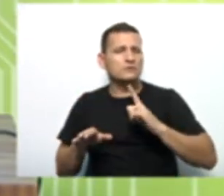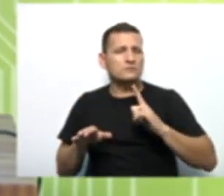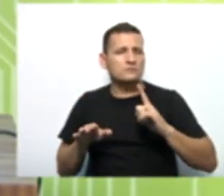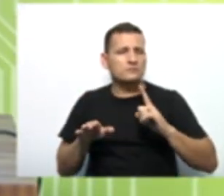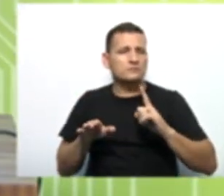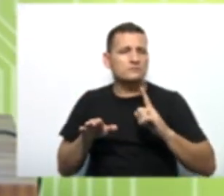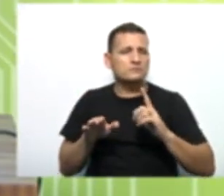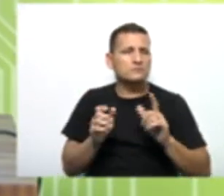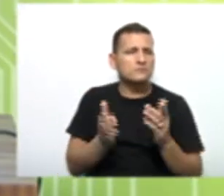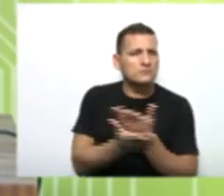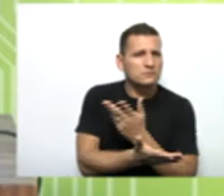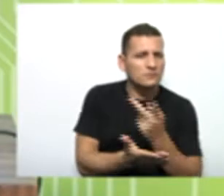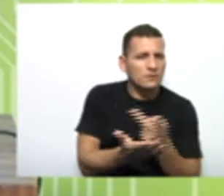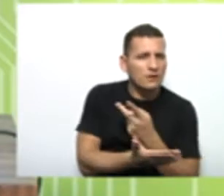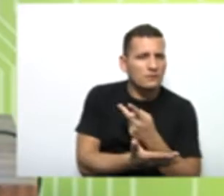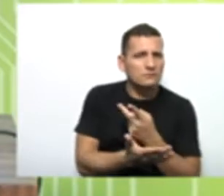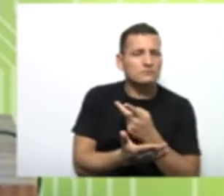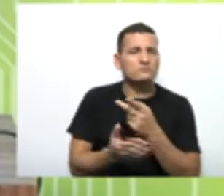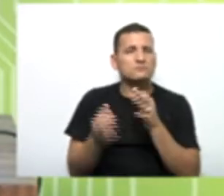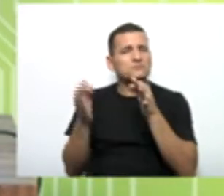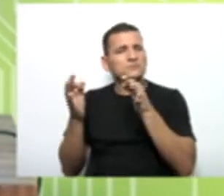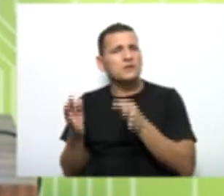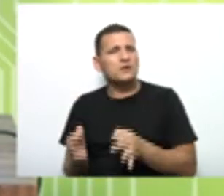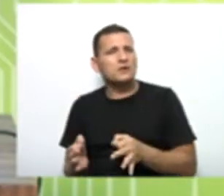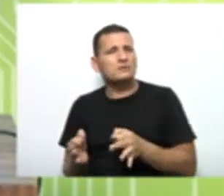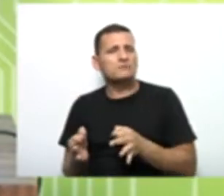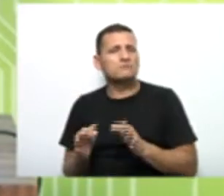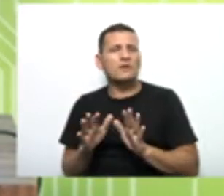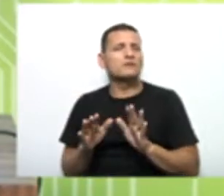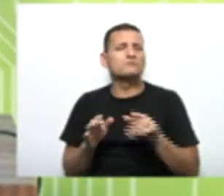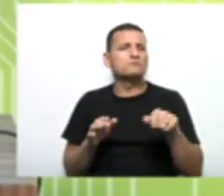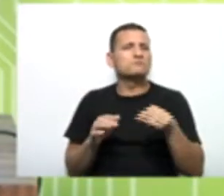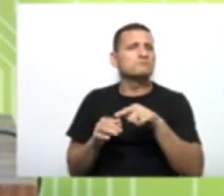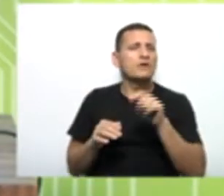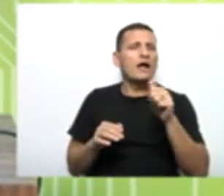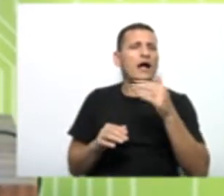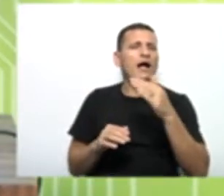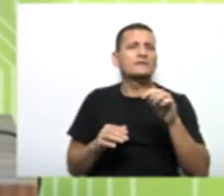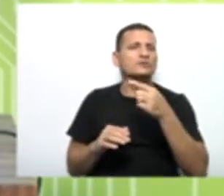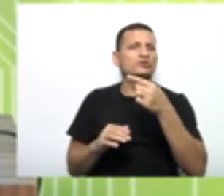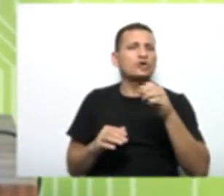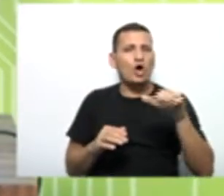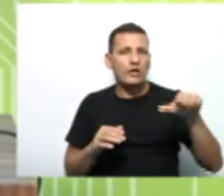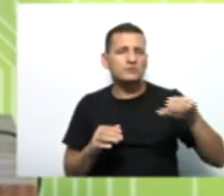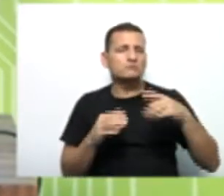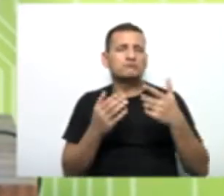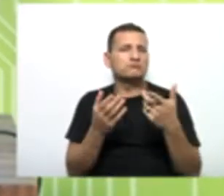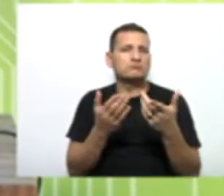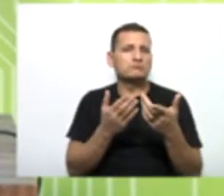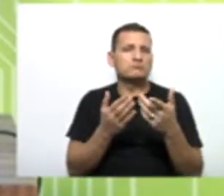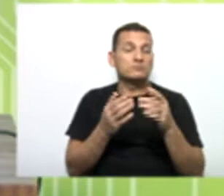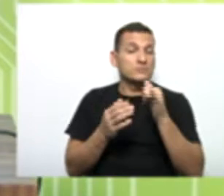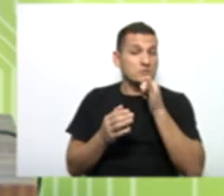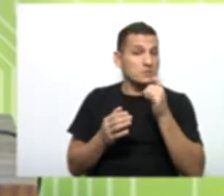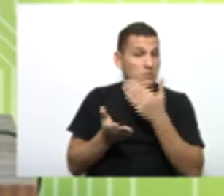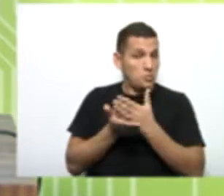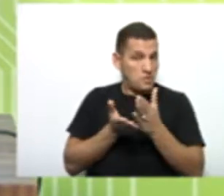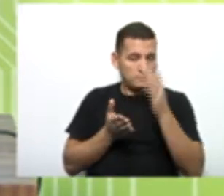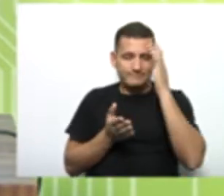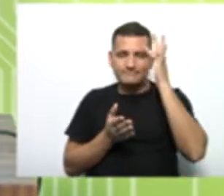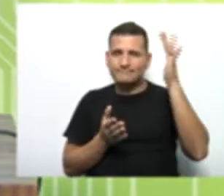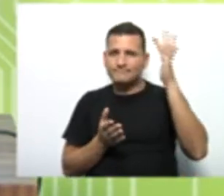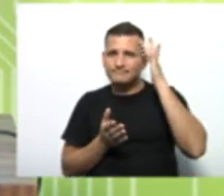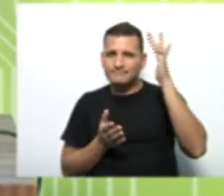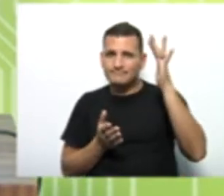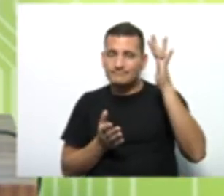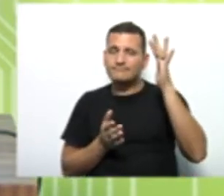certas? Quais são os princípios que norteiam essas ações? Quando a gente começa a fazer esse tipo de reflexão, a gente está